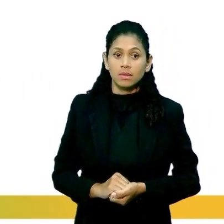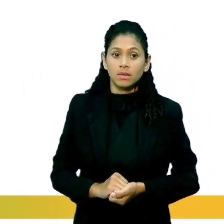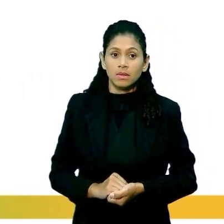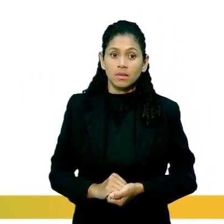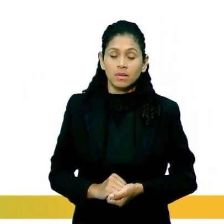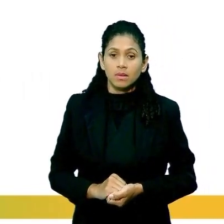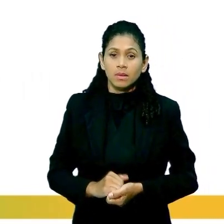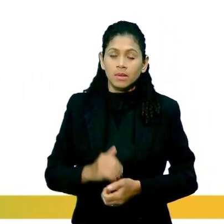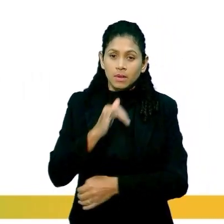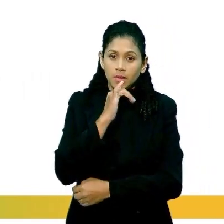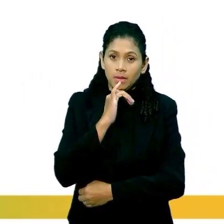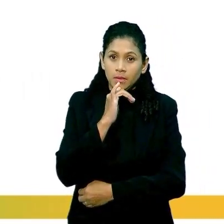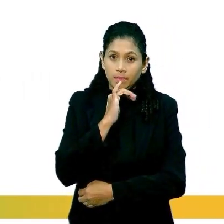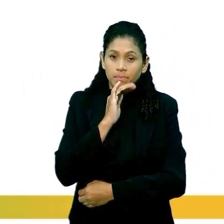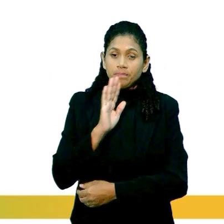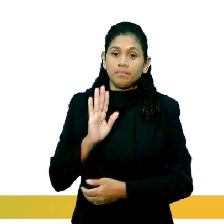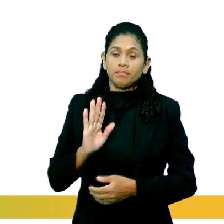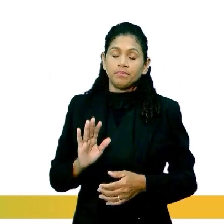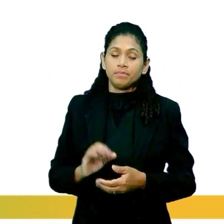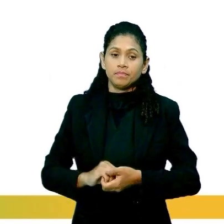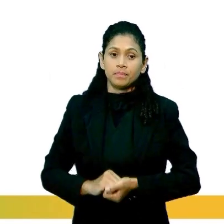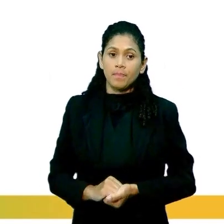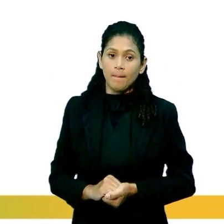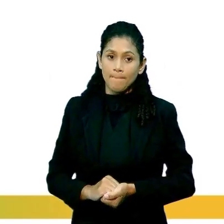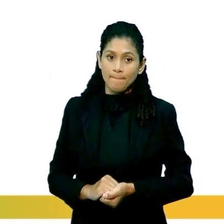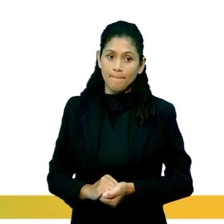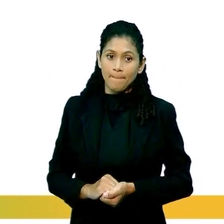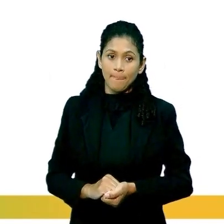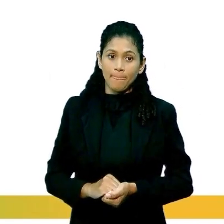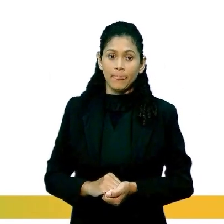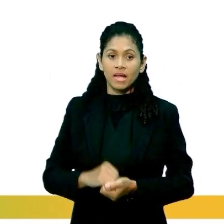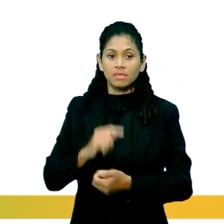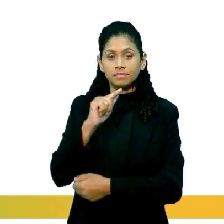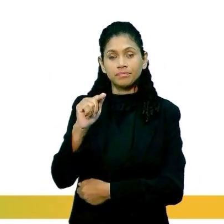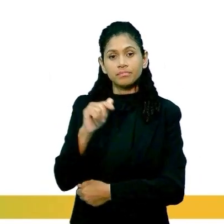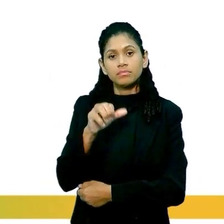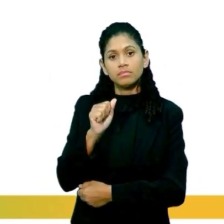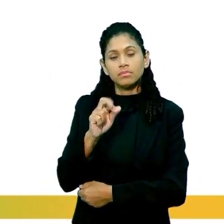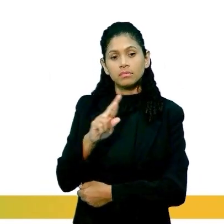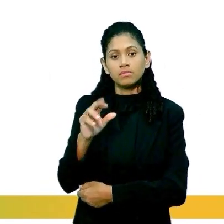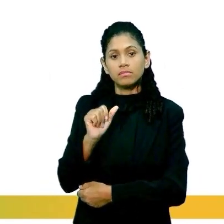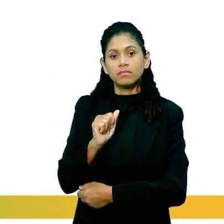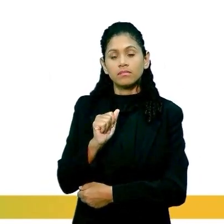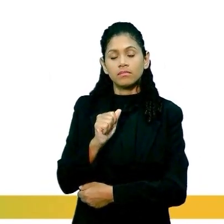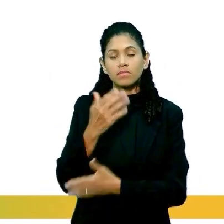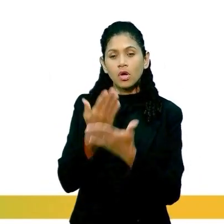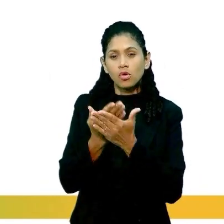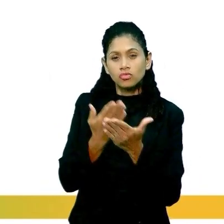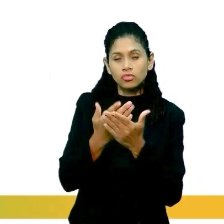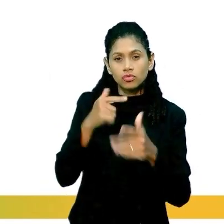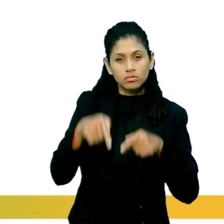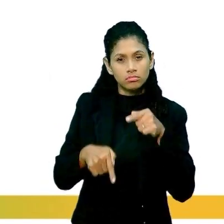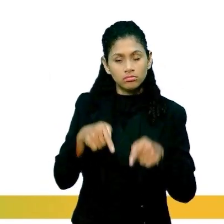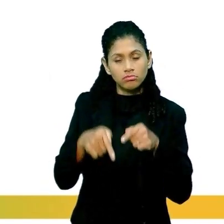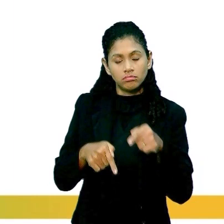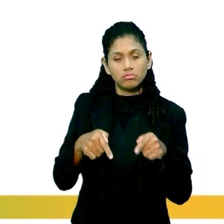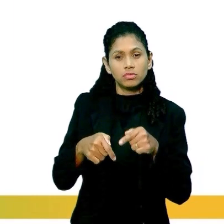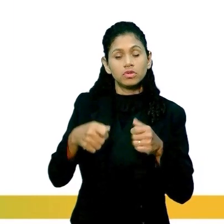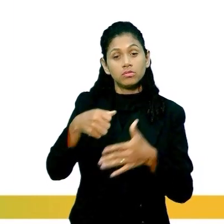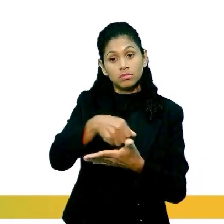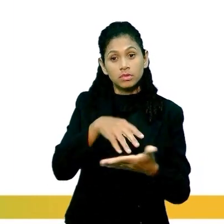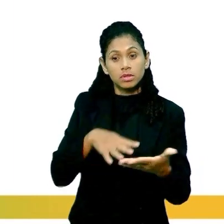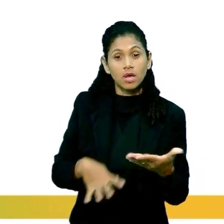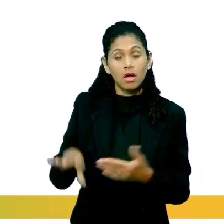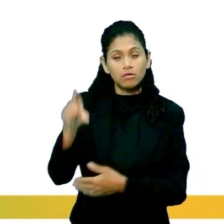esse exemplo aí. Vamos resolver essa questãozinha. Zara é uma estudante de química e sua tarefa do dia é sintetizar